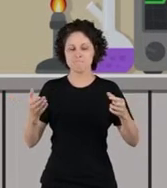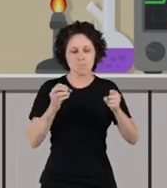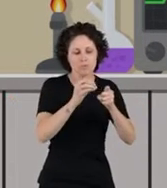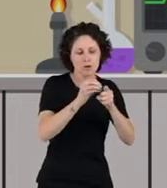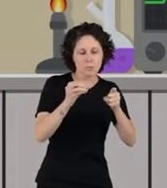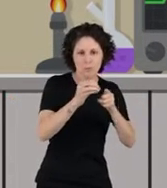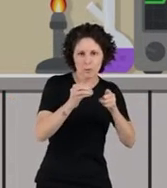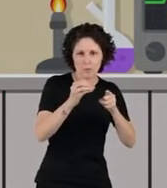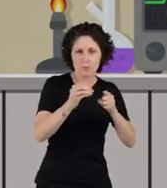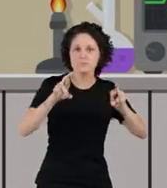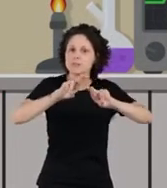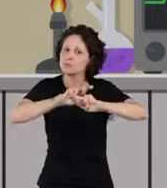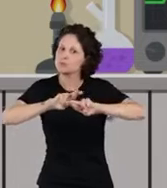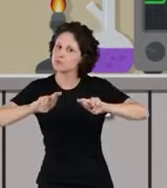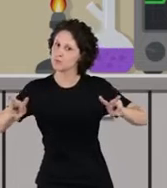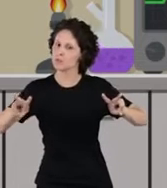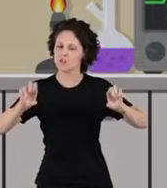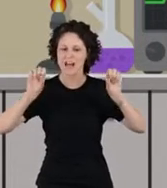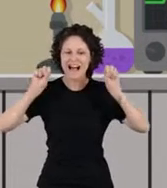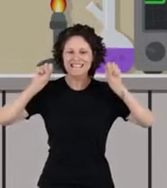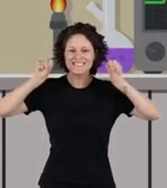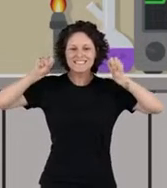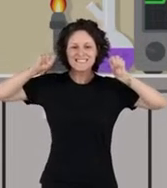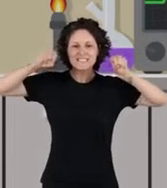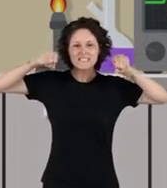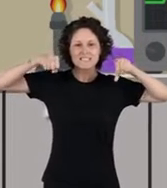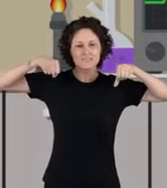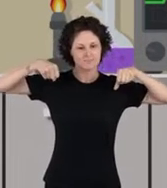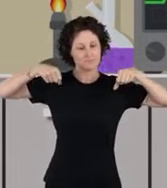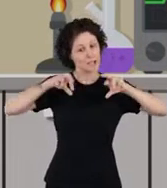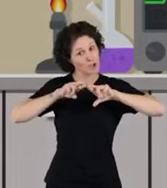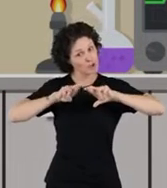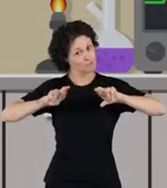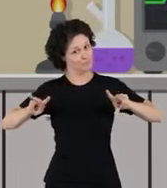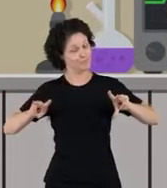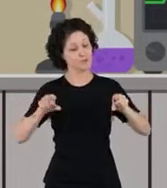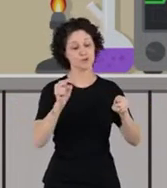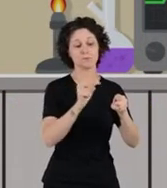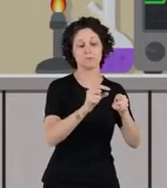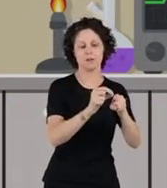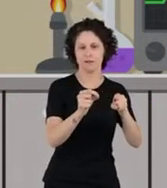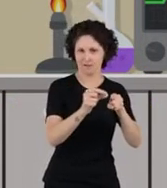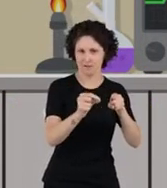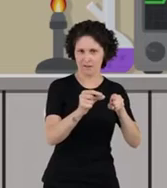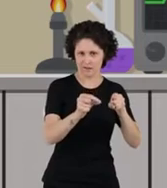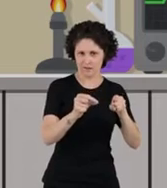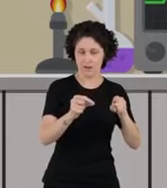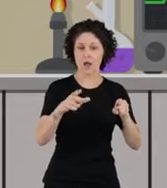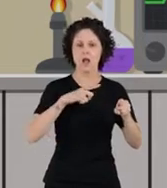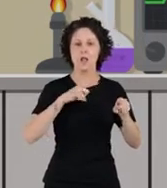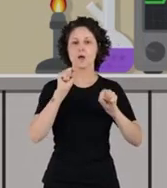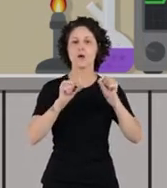em ação. O milho que você come na espiga e o de pipoca não são iguais. O de pipoca tem muita água em